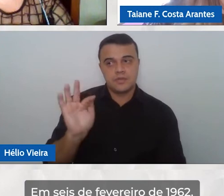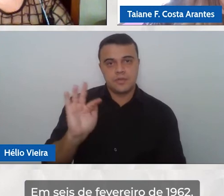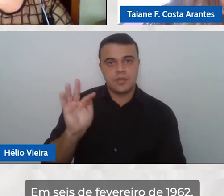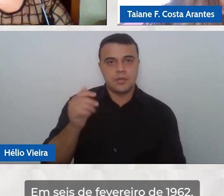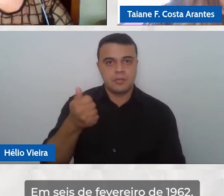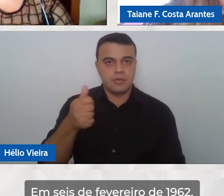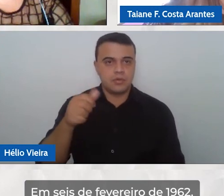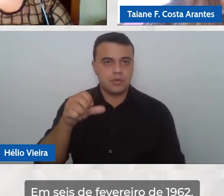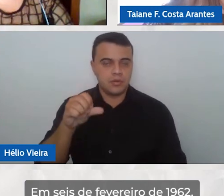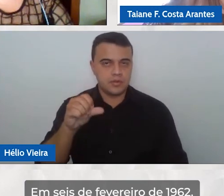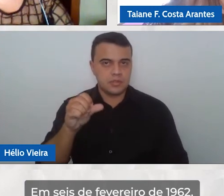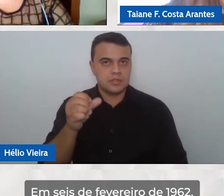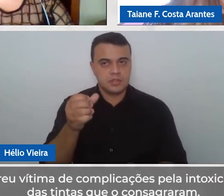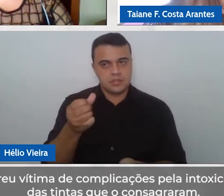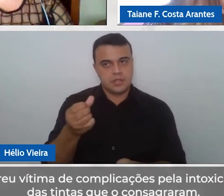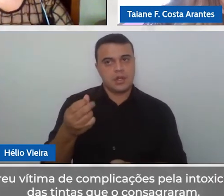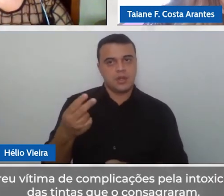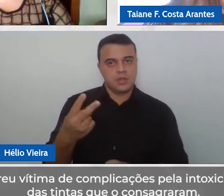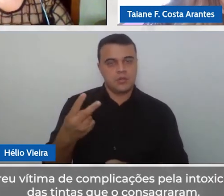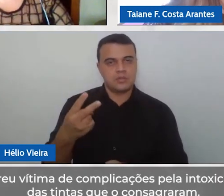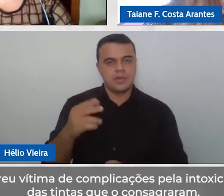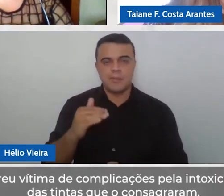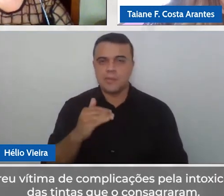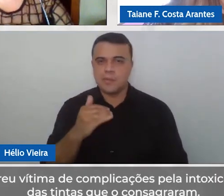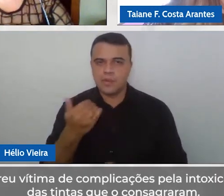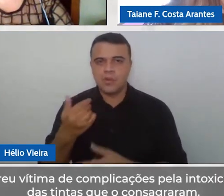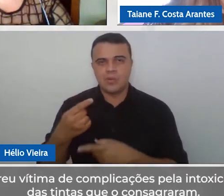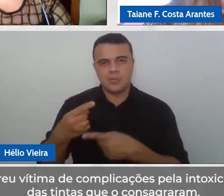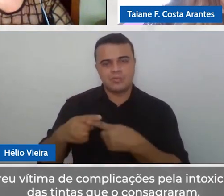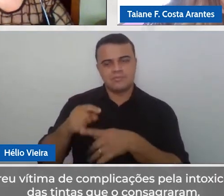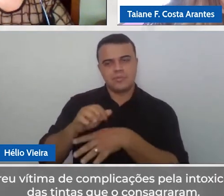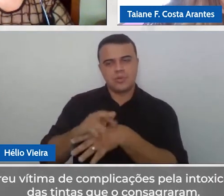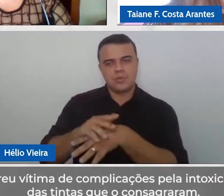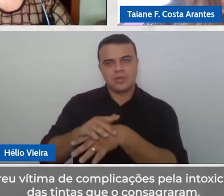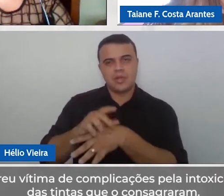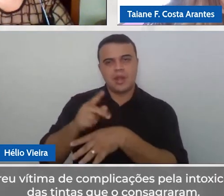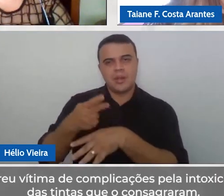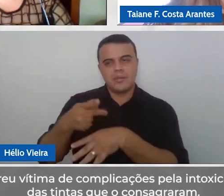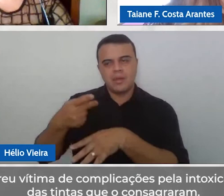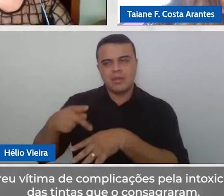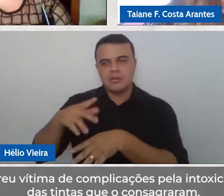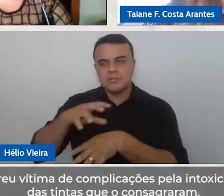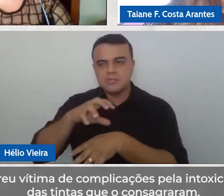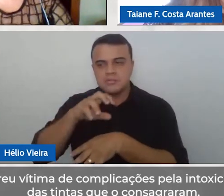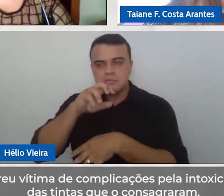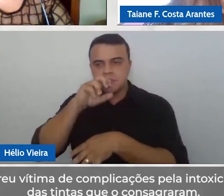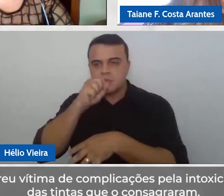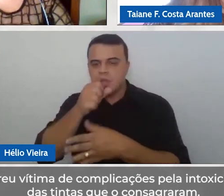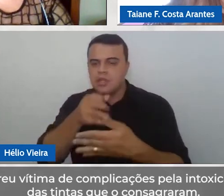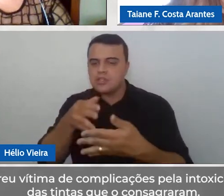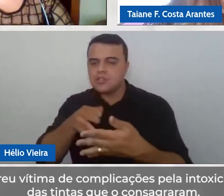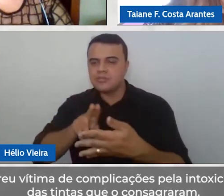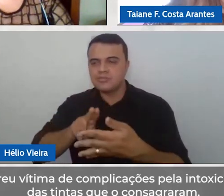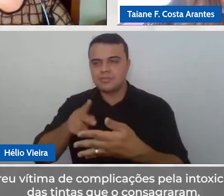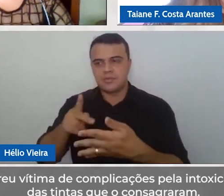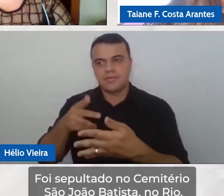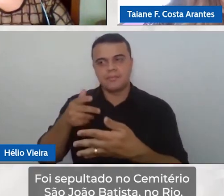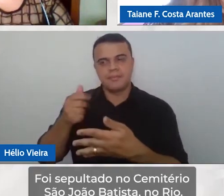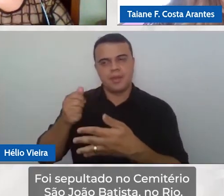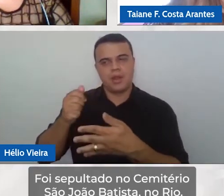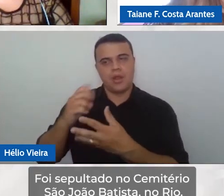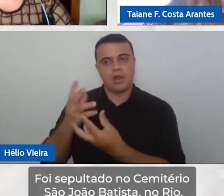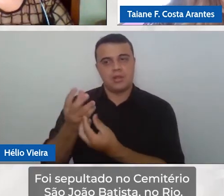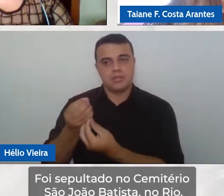de 1962, morreu vítima de complicações pela intoxicação das tintas que o consagraram.